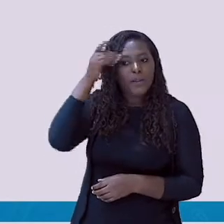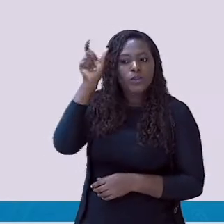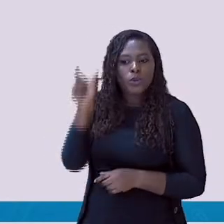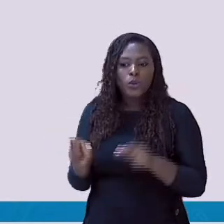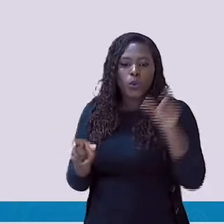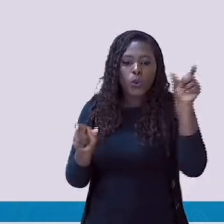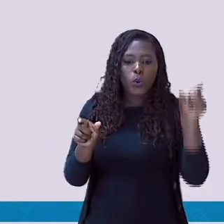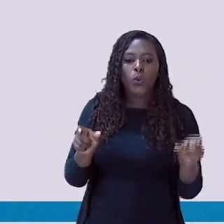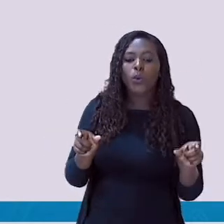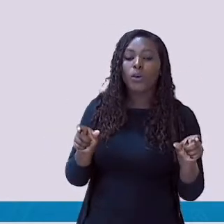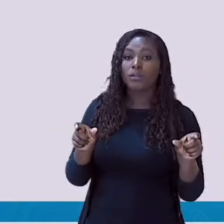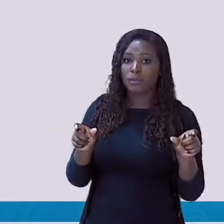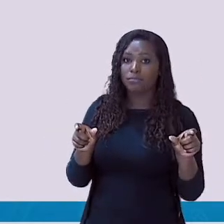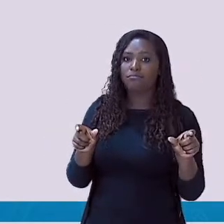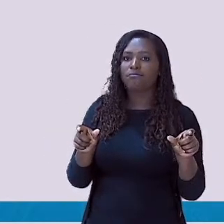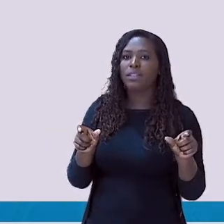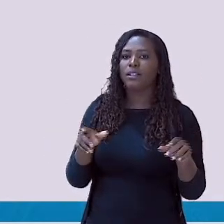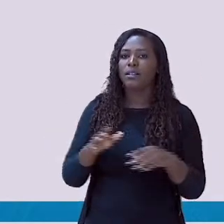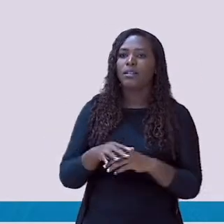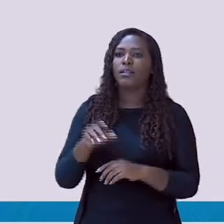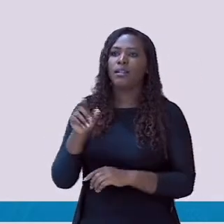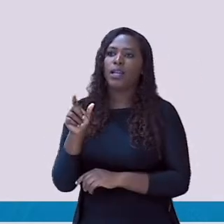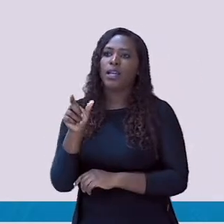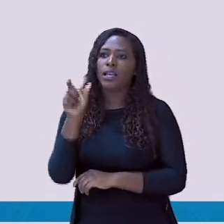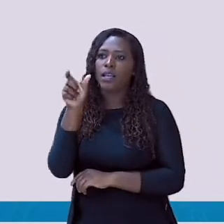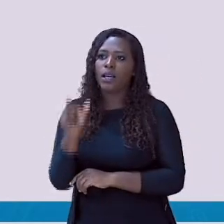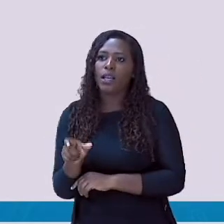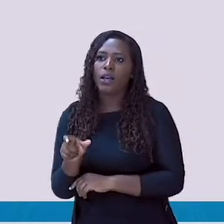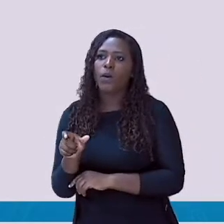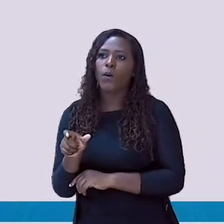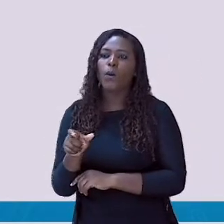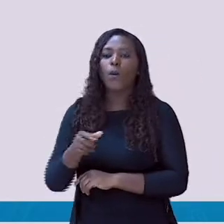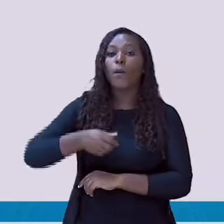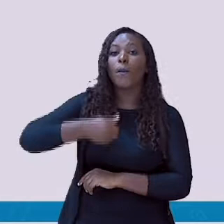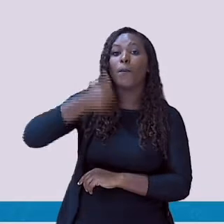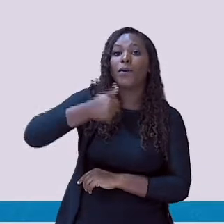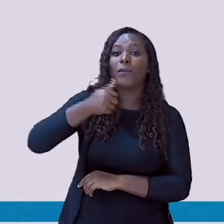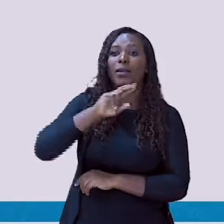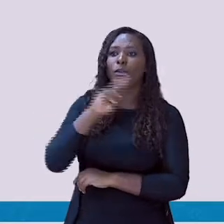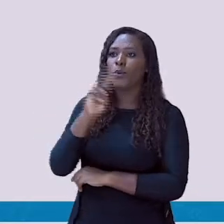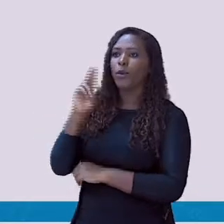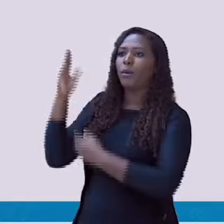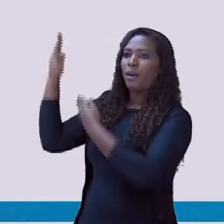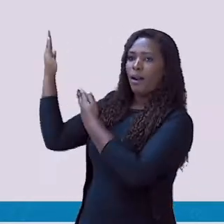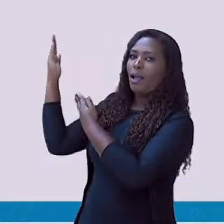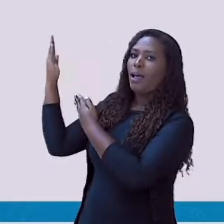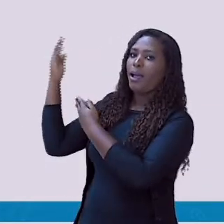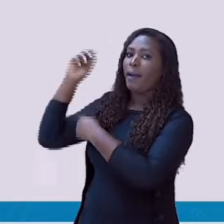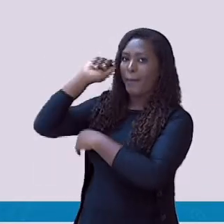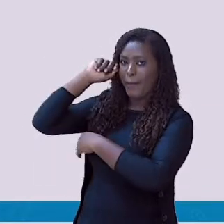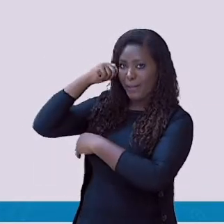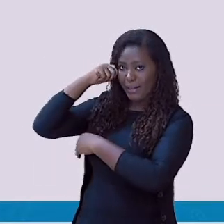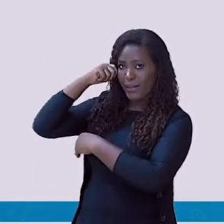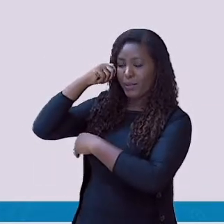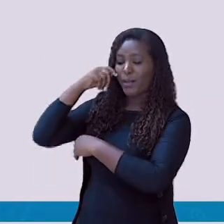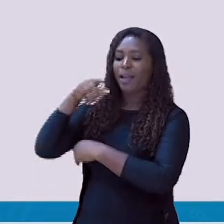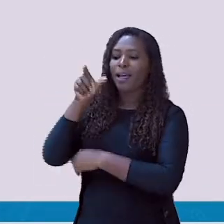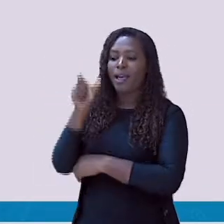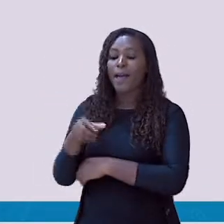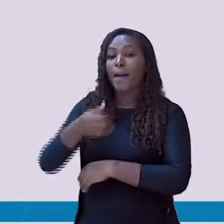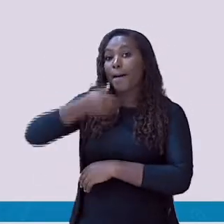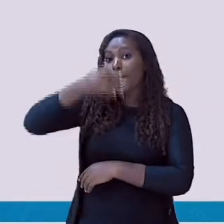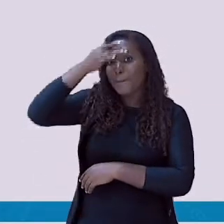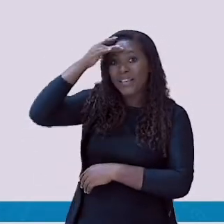responsável por fazer as perguntas, então o entrevistador é quem faz as perguntas. Aqui está falando que ele